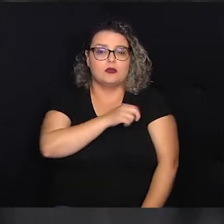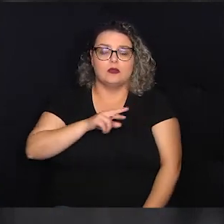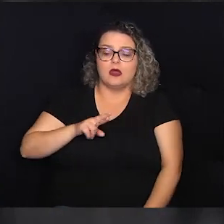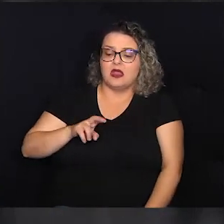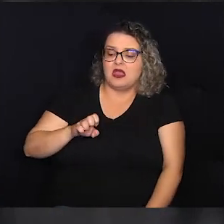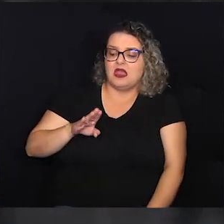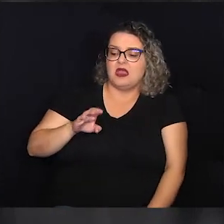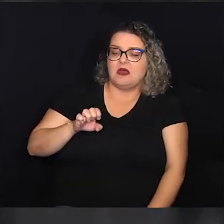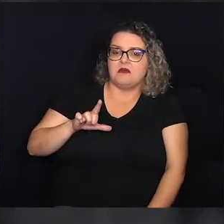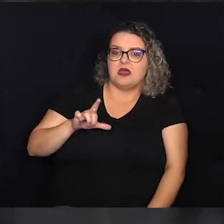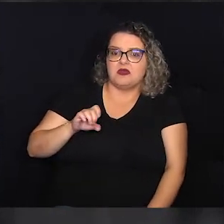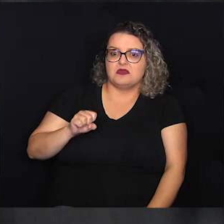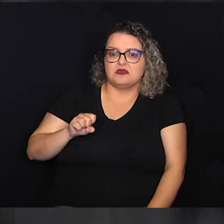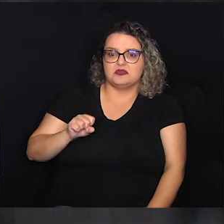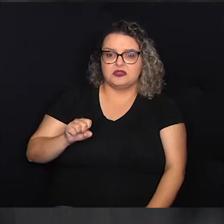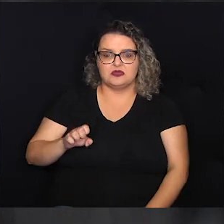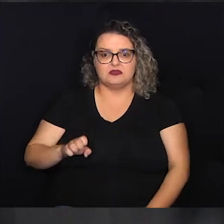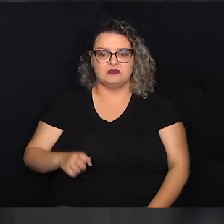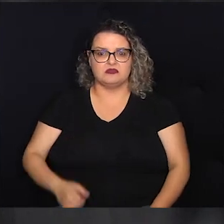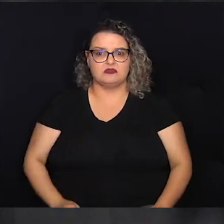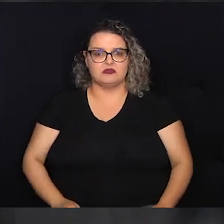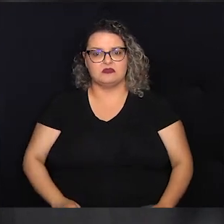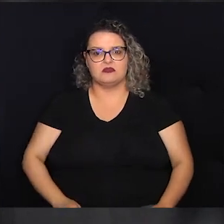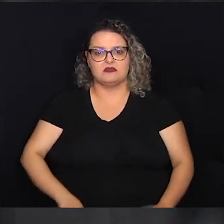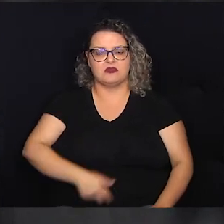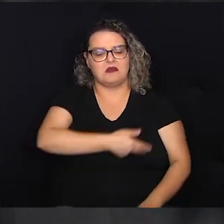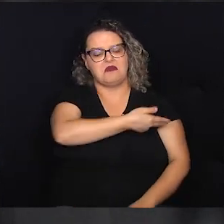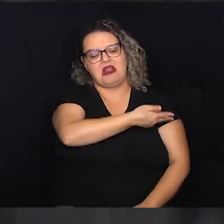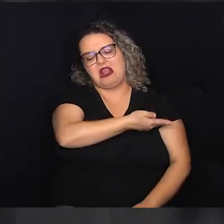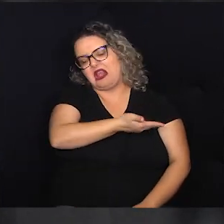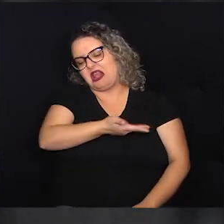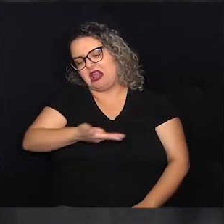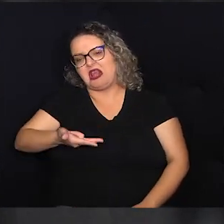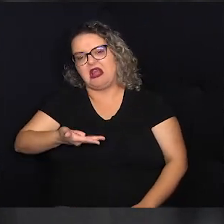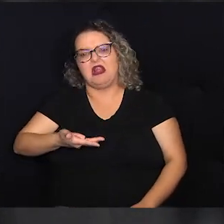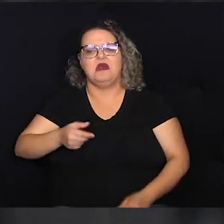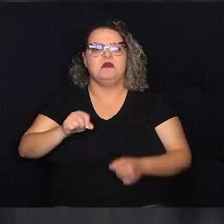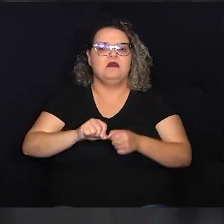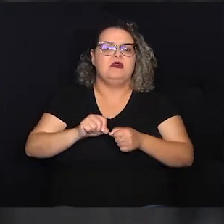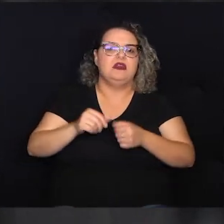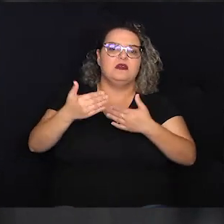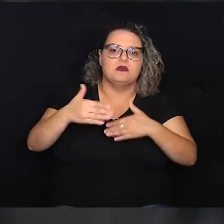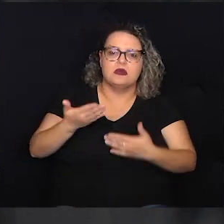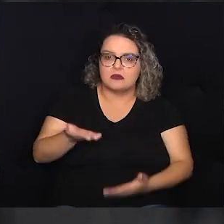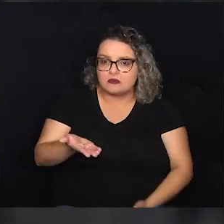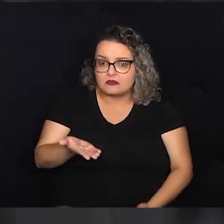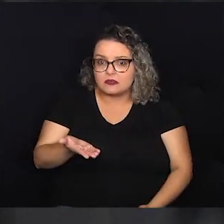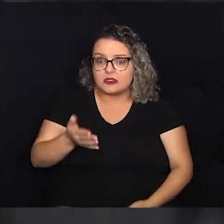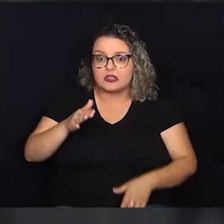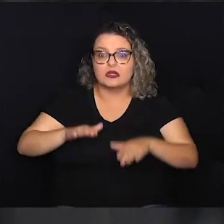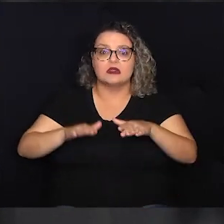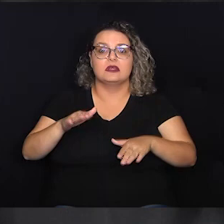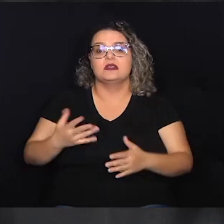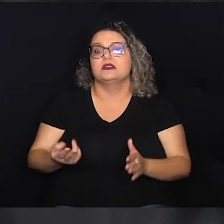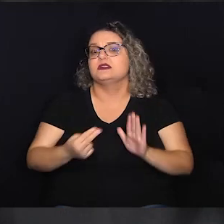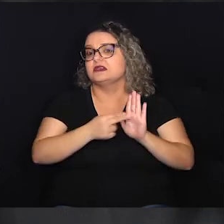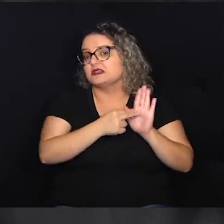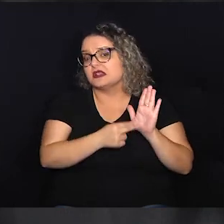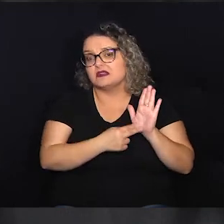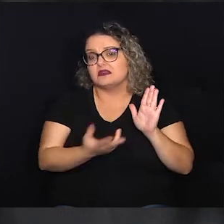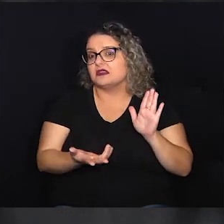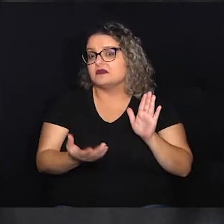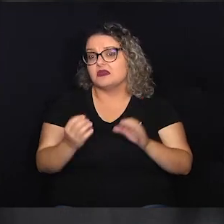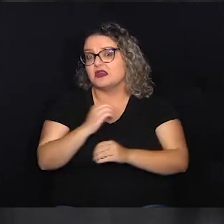eu fiquei um aluno rebelde. Eu saía da última carteira rastejando no chão para fazer a prova do primeiro que estava